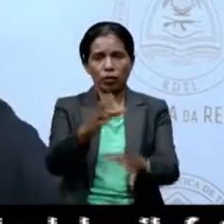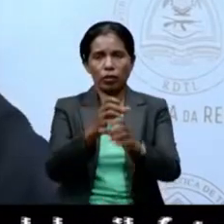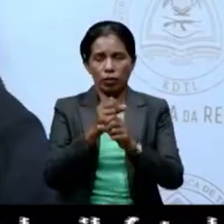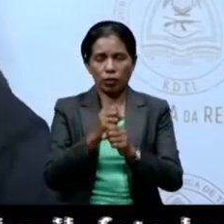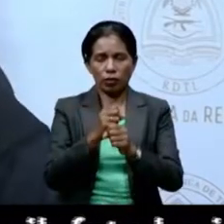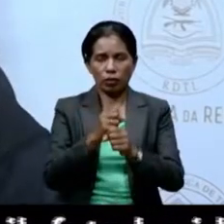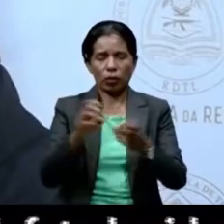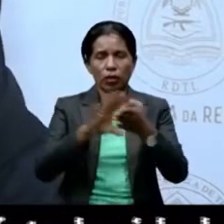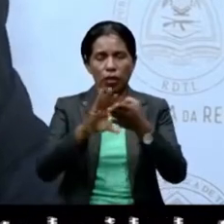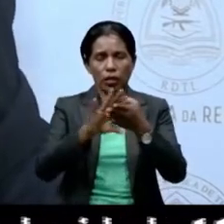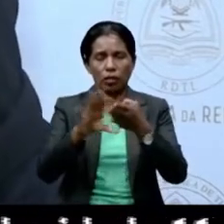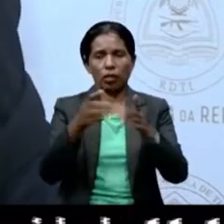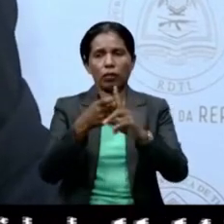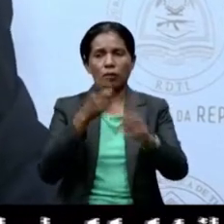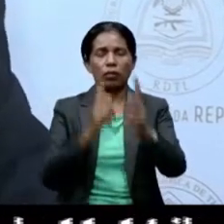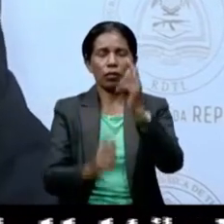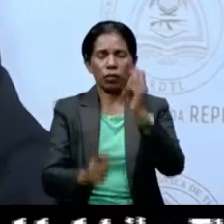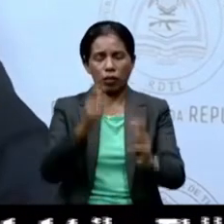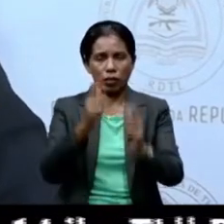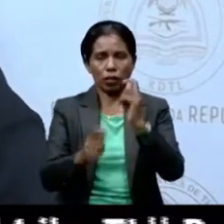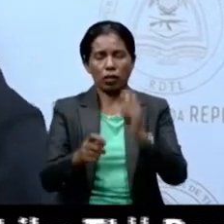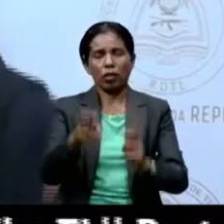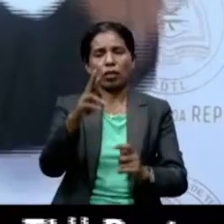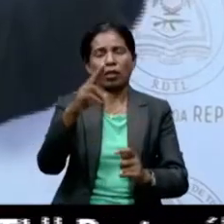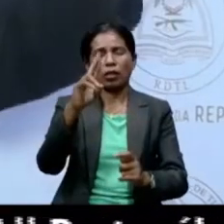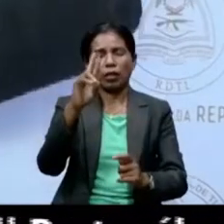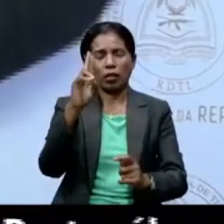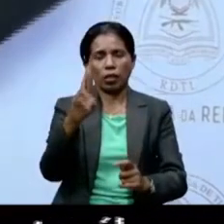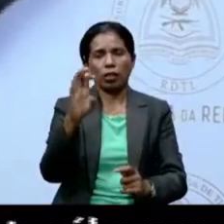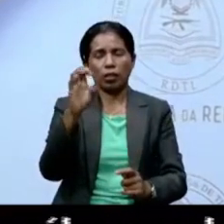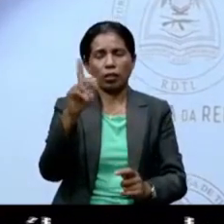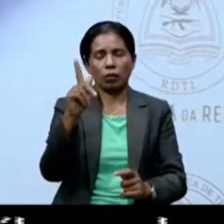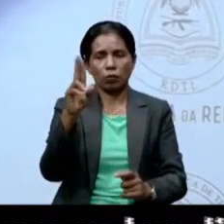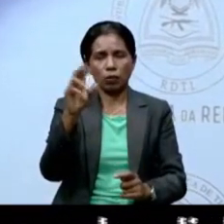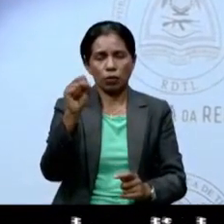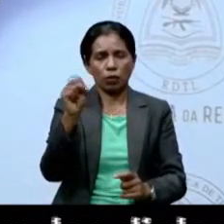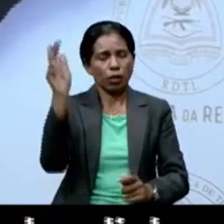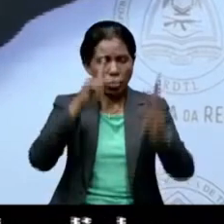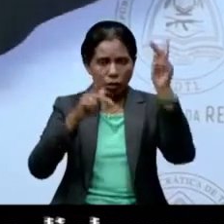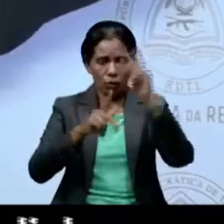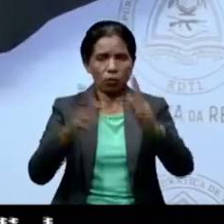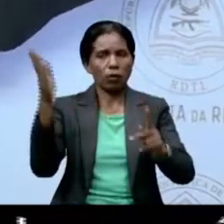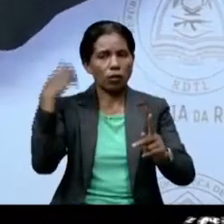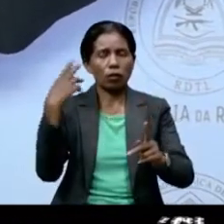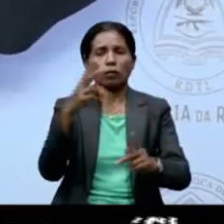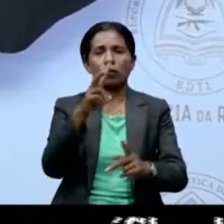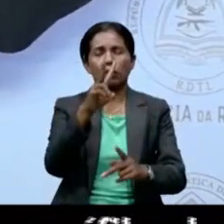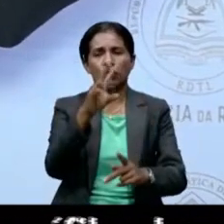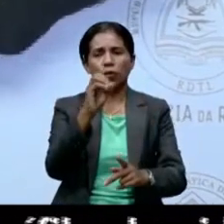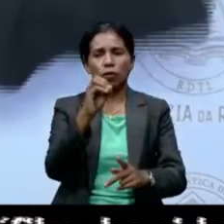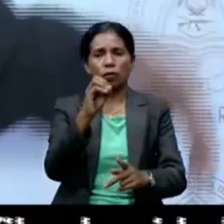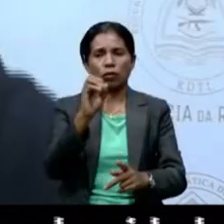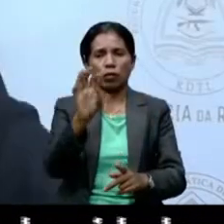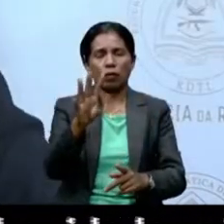sobre o processo se tribunal de recurso quando vá caso ne be ulugnie 2000 quarto